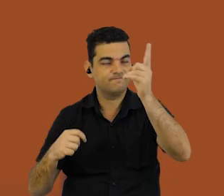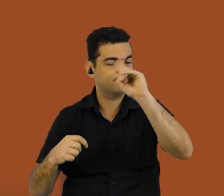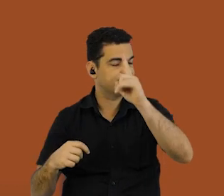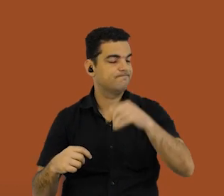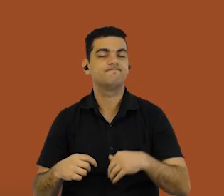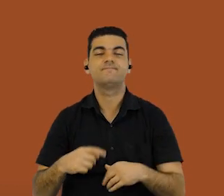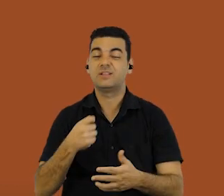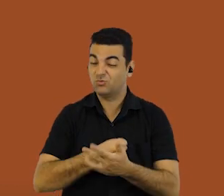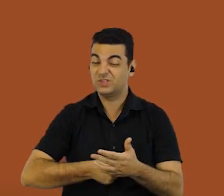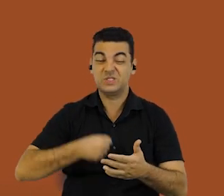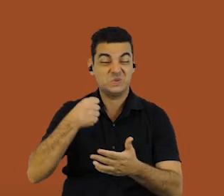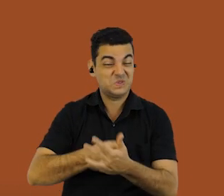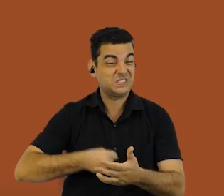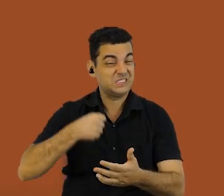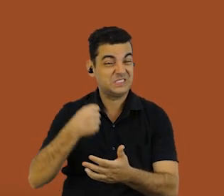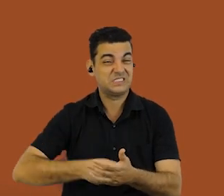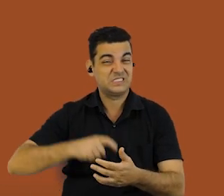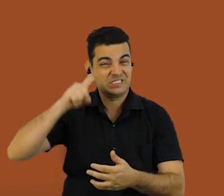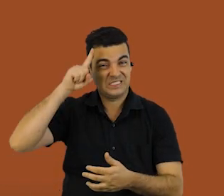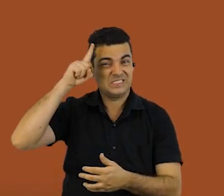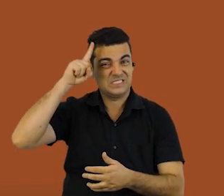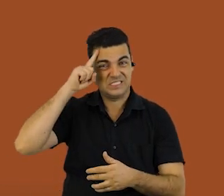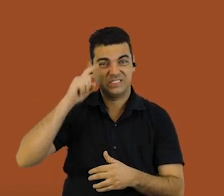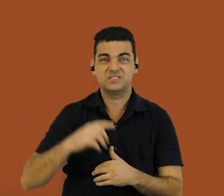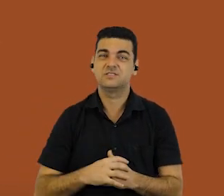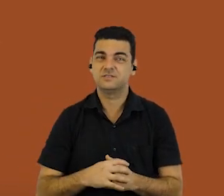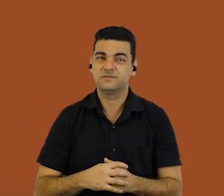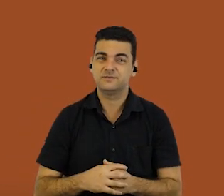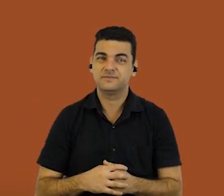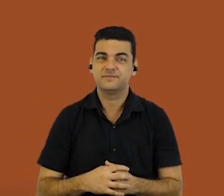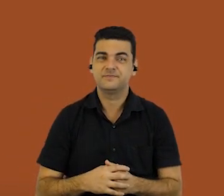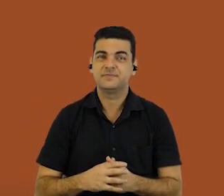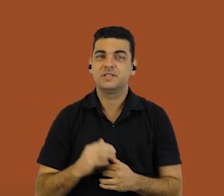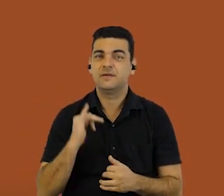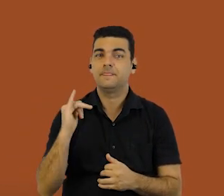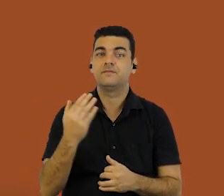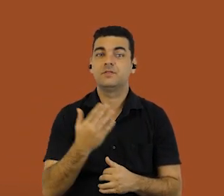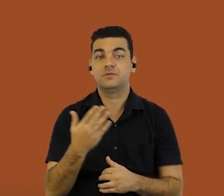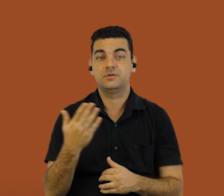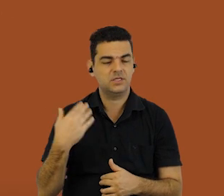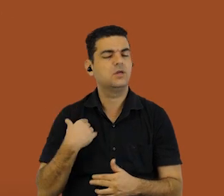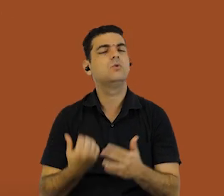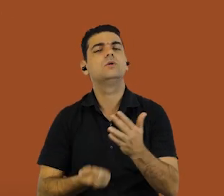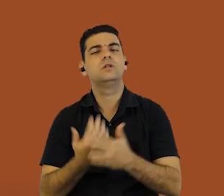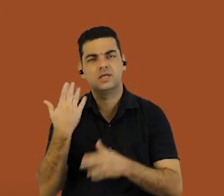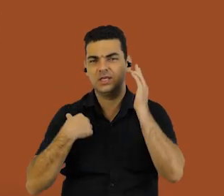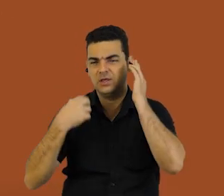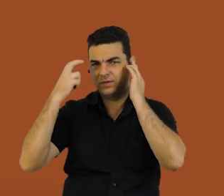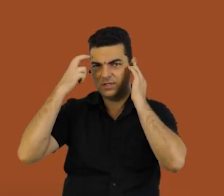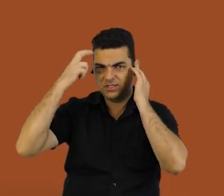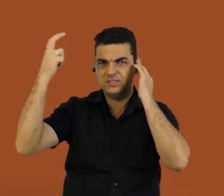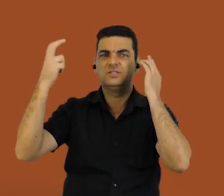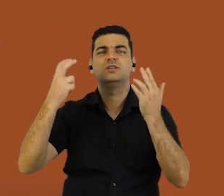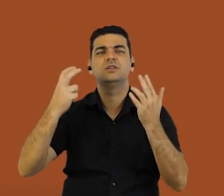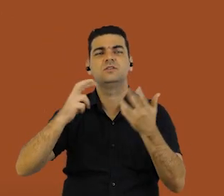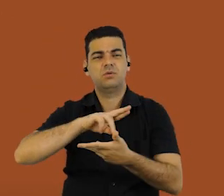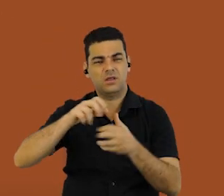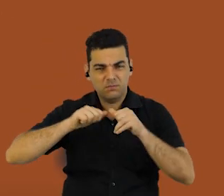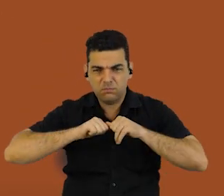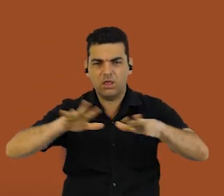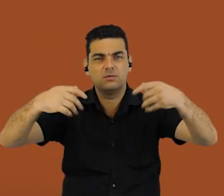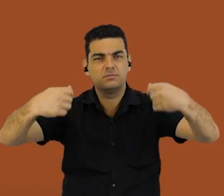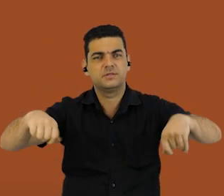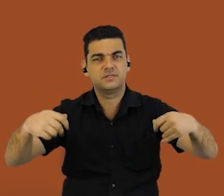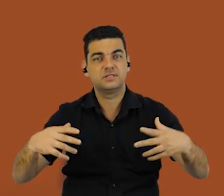no fronte, demarcando o território e dizendo que nós temos produção, que nós temos um saber que precisa